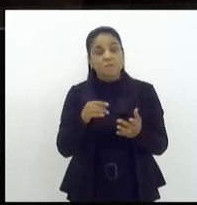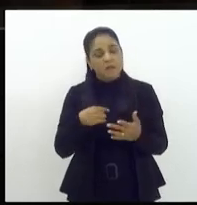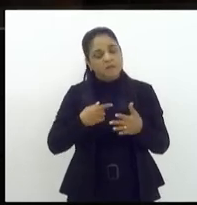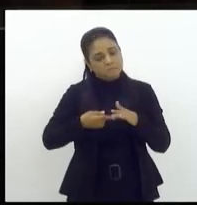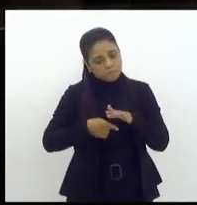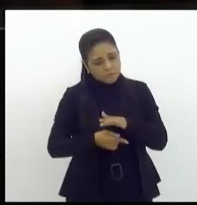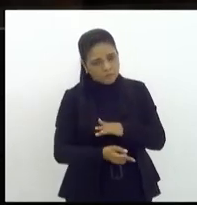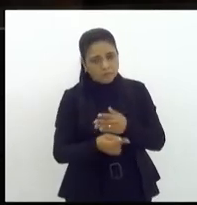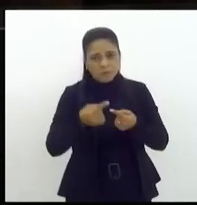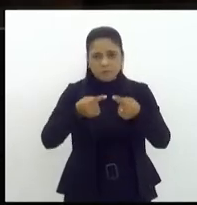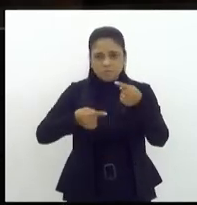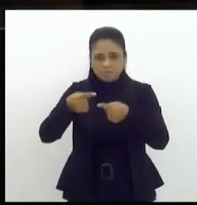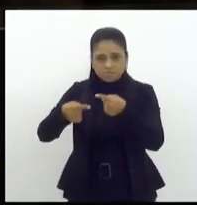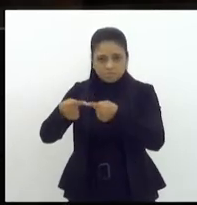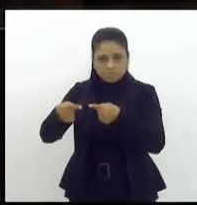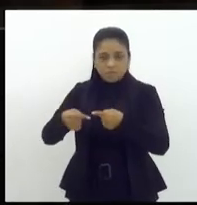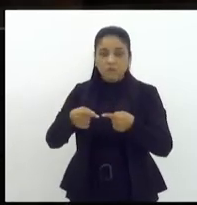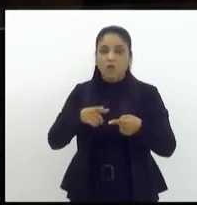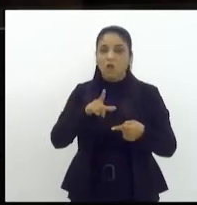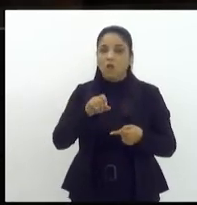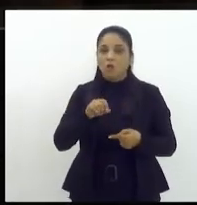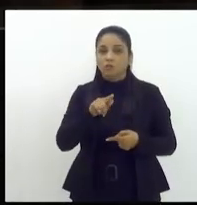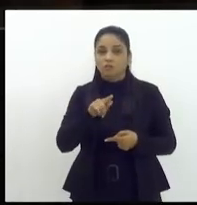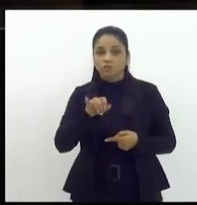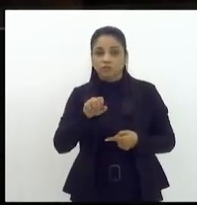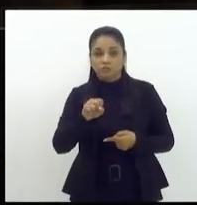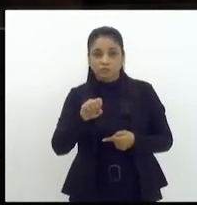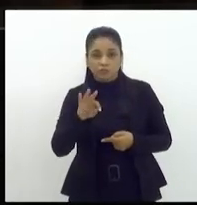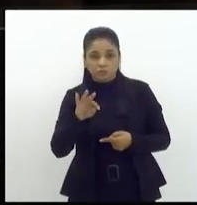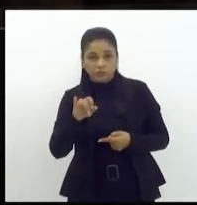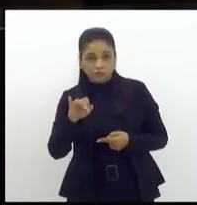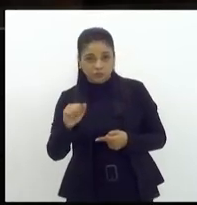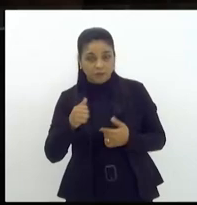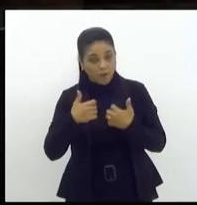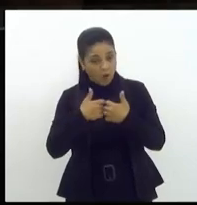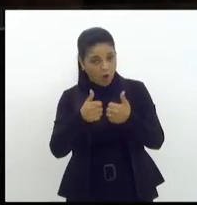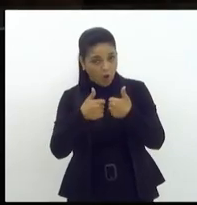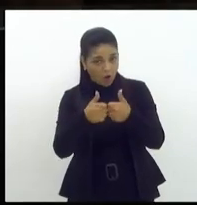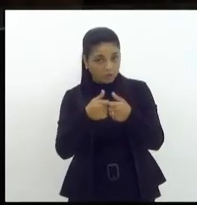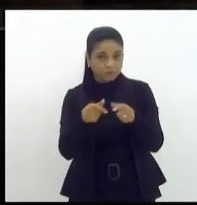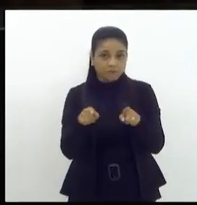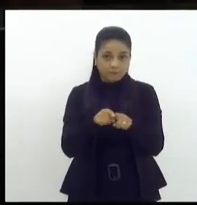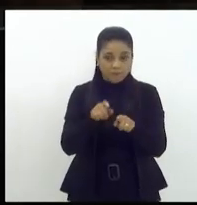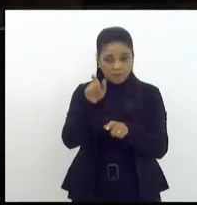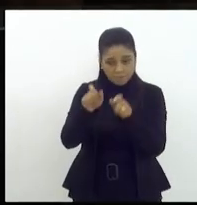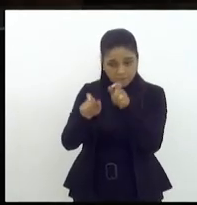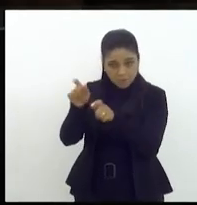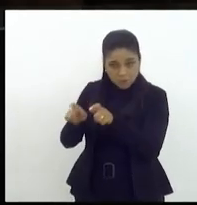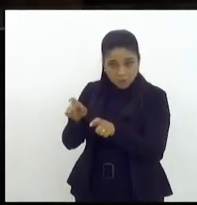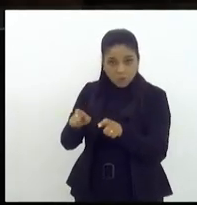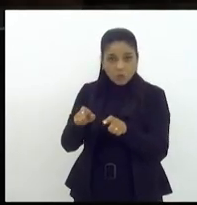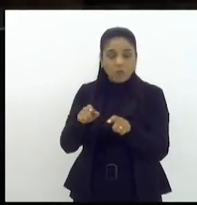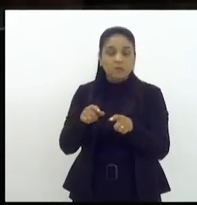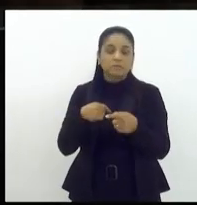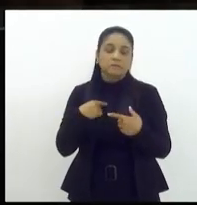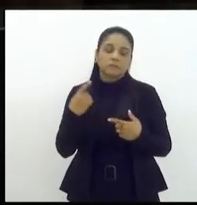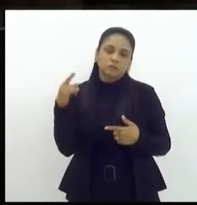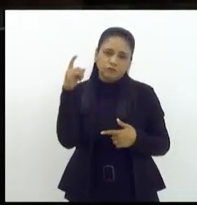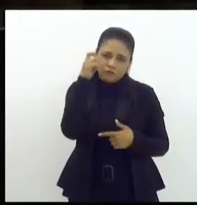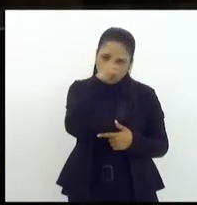a questão do alergia a logística de transporte de passageiro pela penúria extração de dificuldade